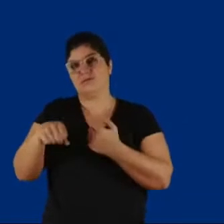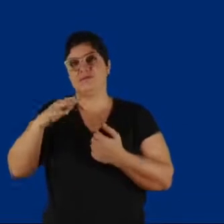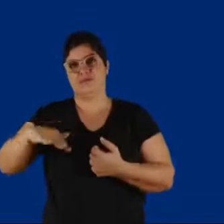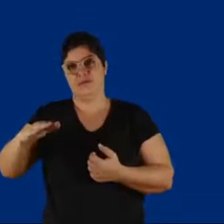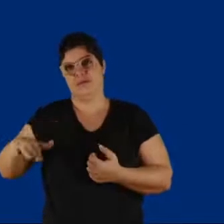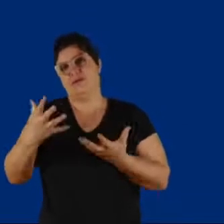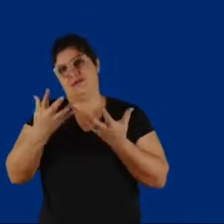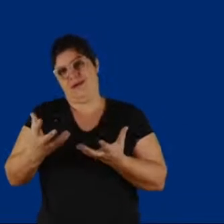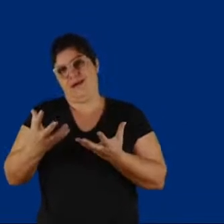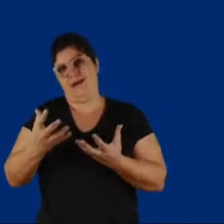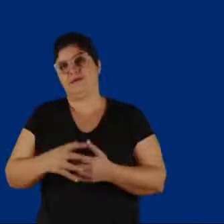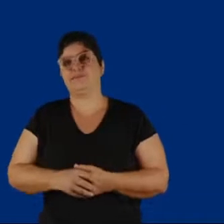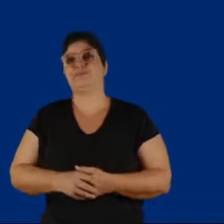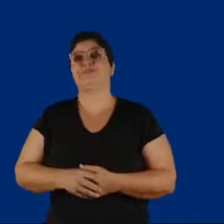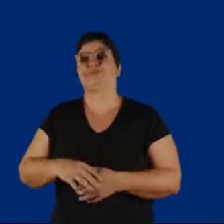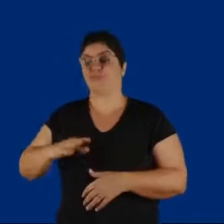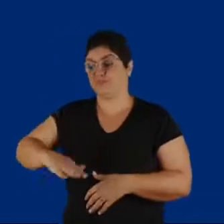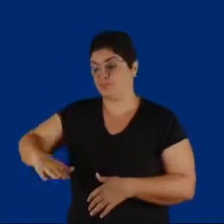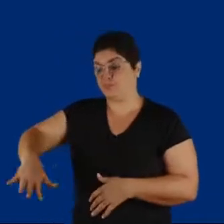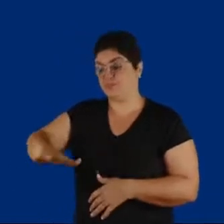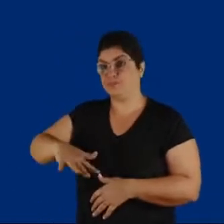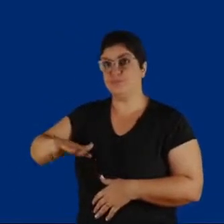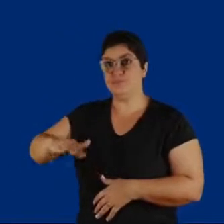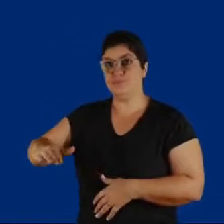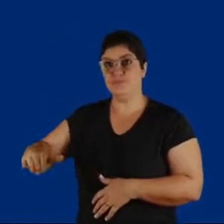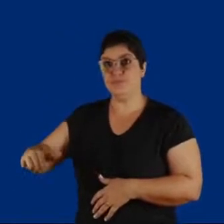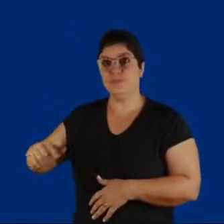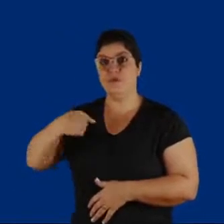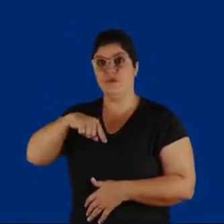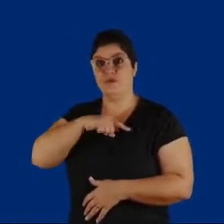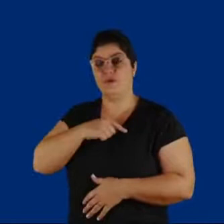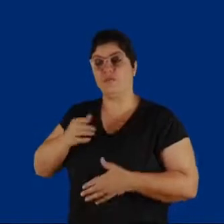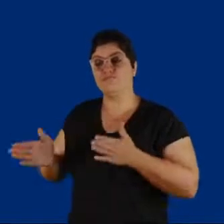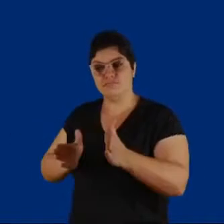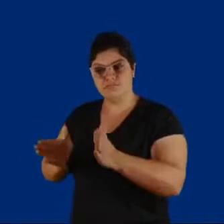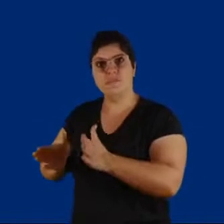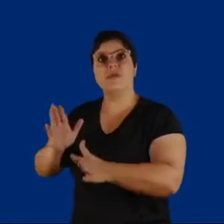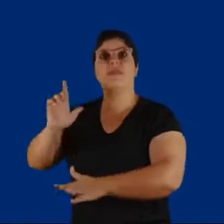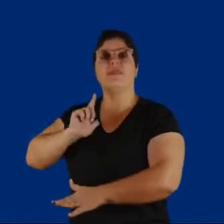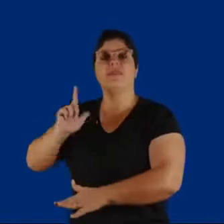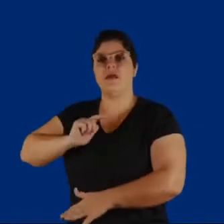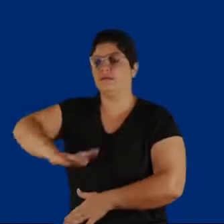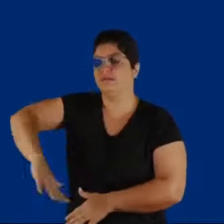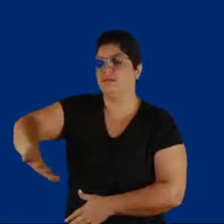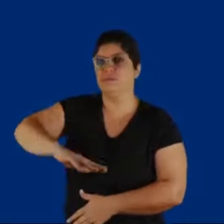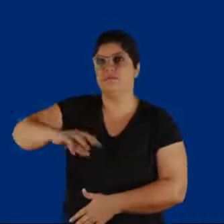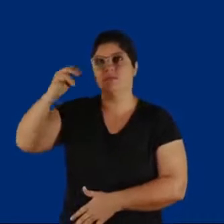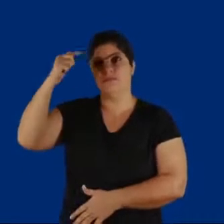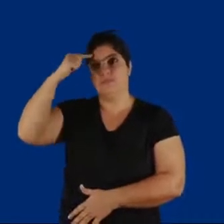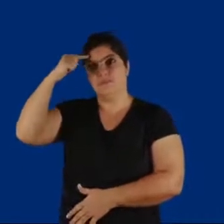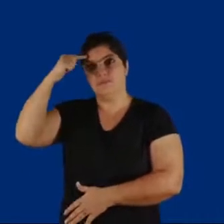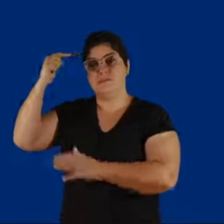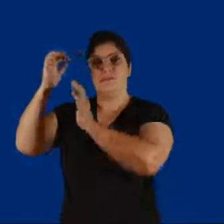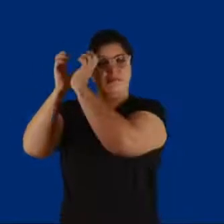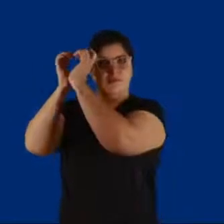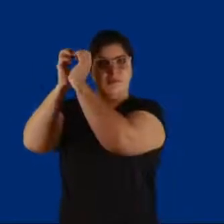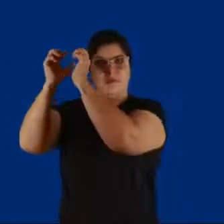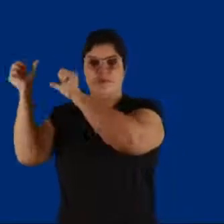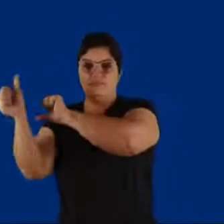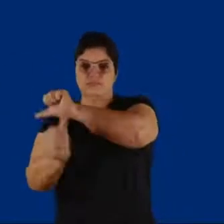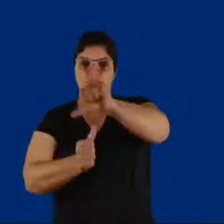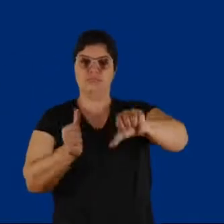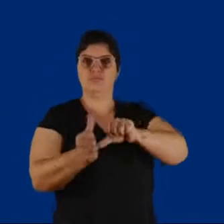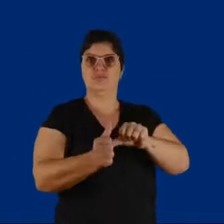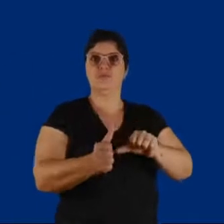da infância e é acessível a nós como um espaço mental de transição para estar tanto no